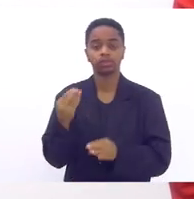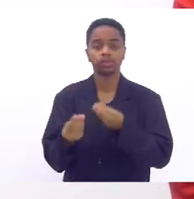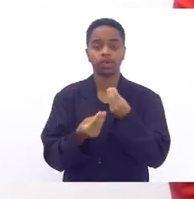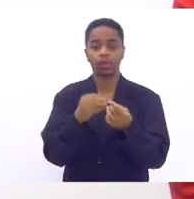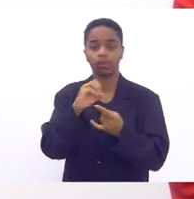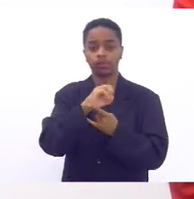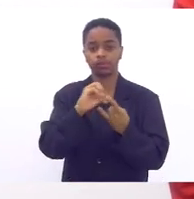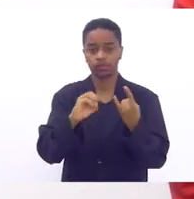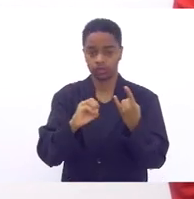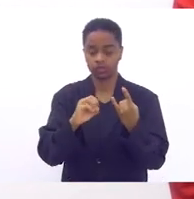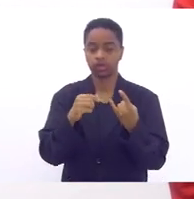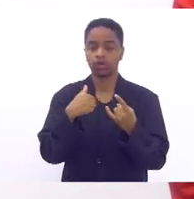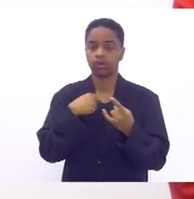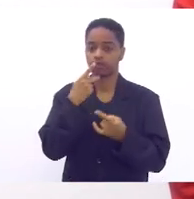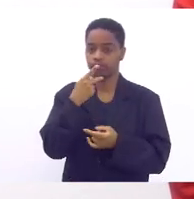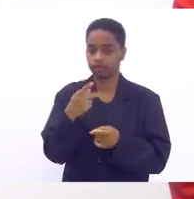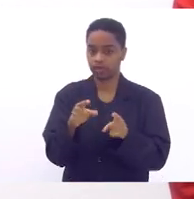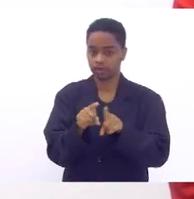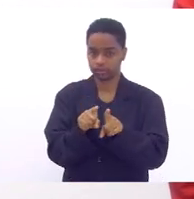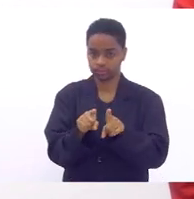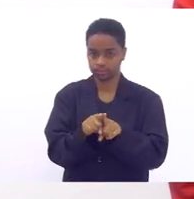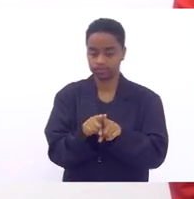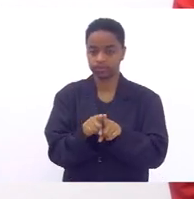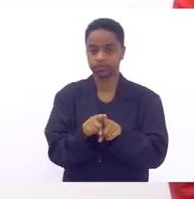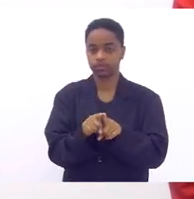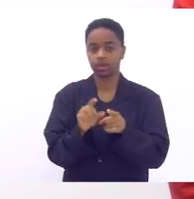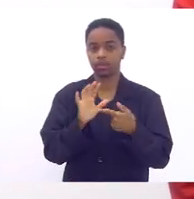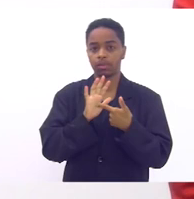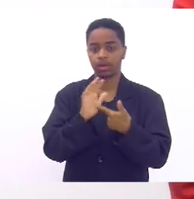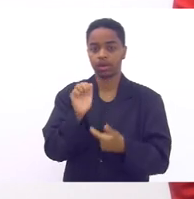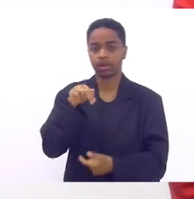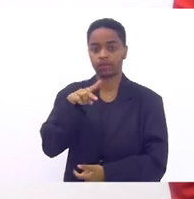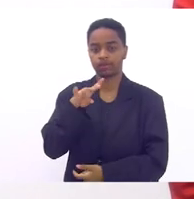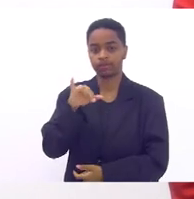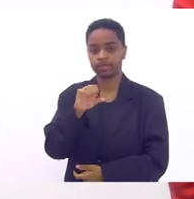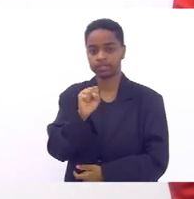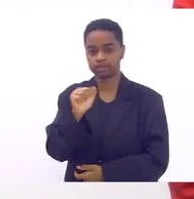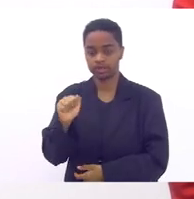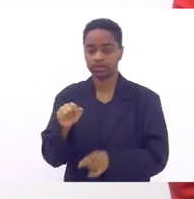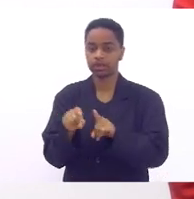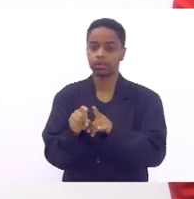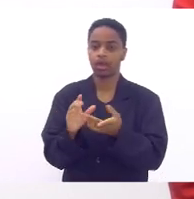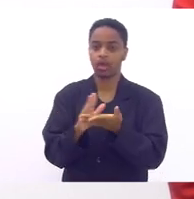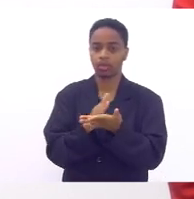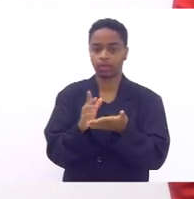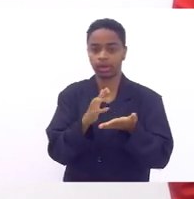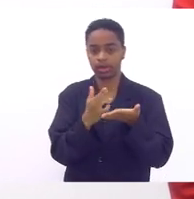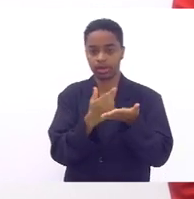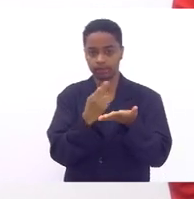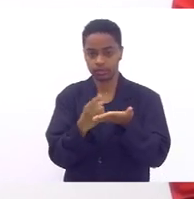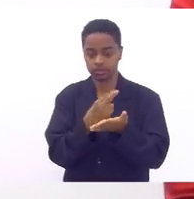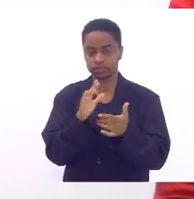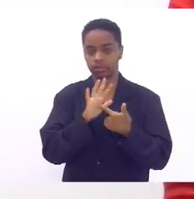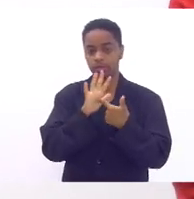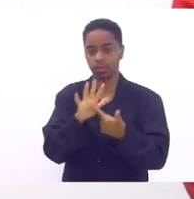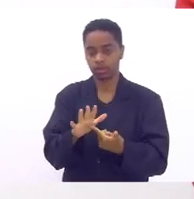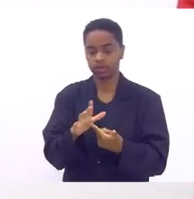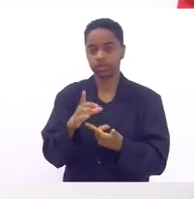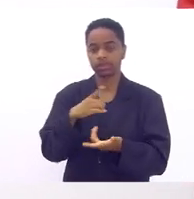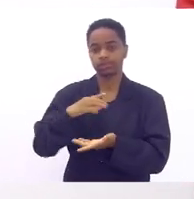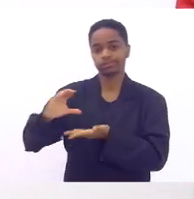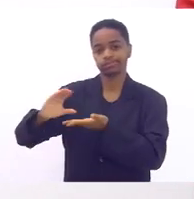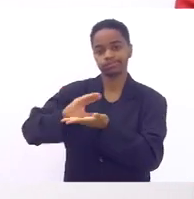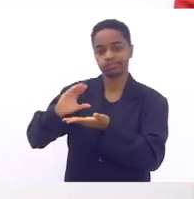ali abre um parênteses a Fiocruz é dados da anvis e dados das revistas especializadas por faturamento ano